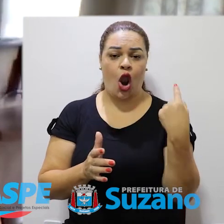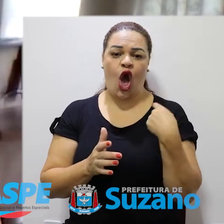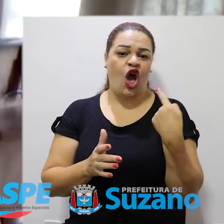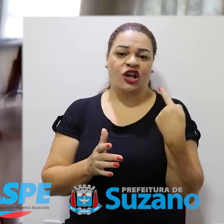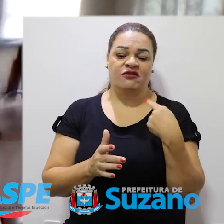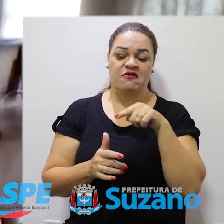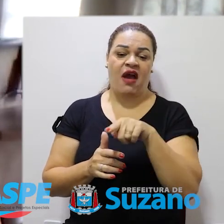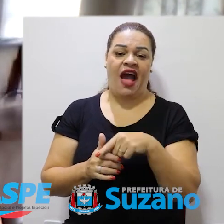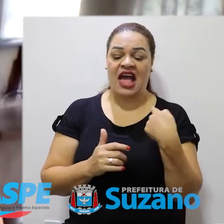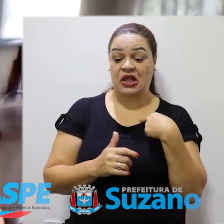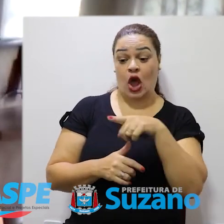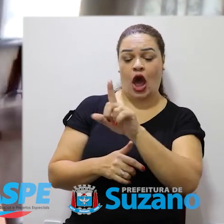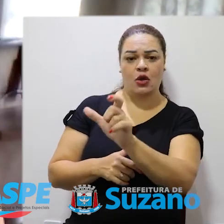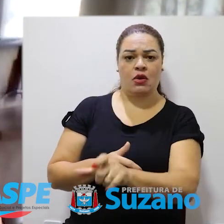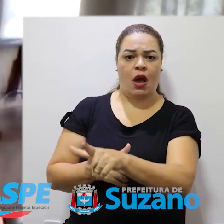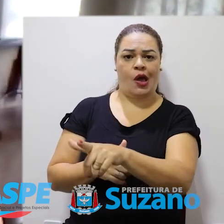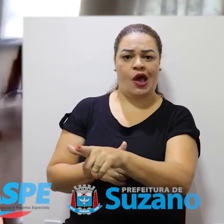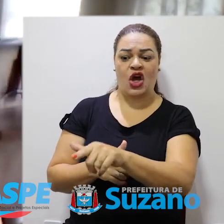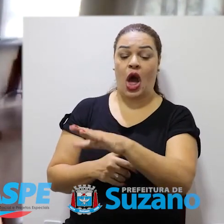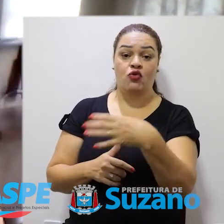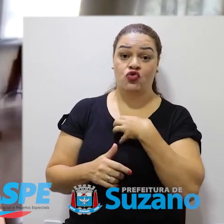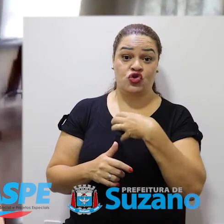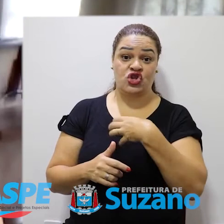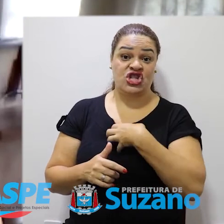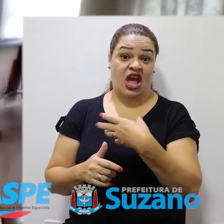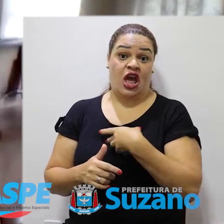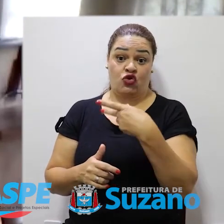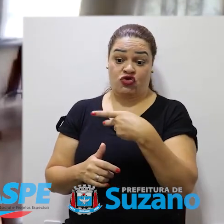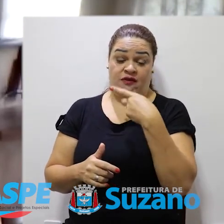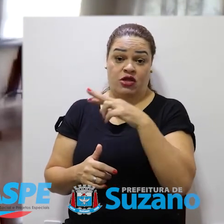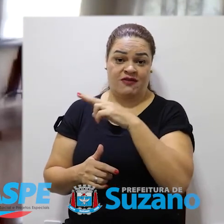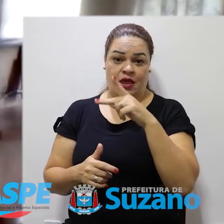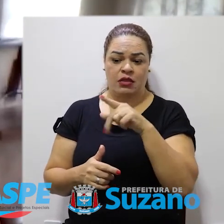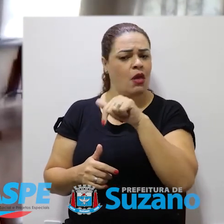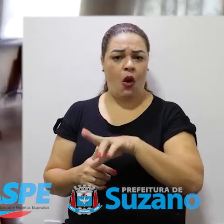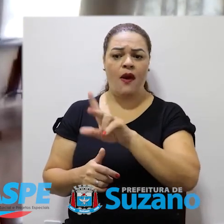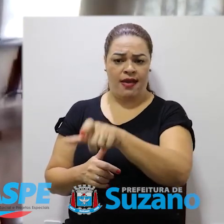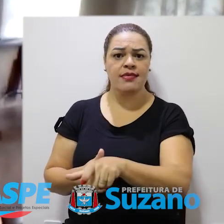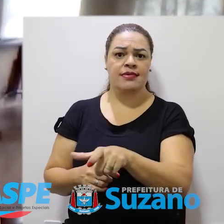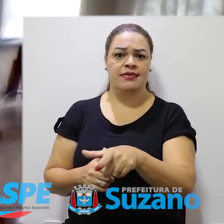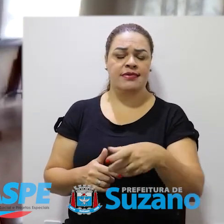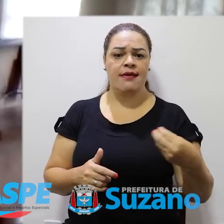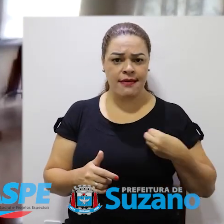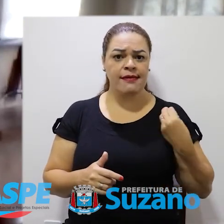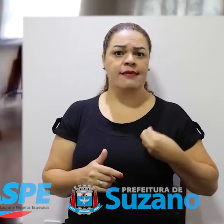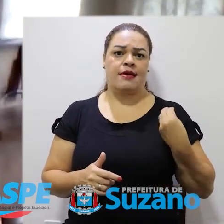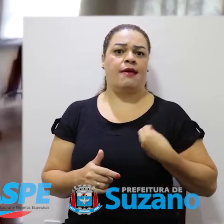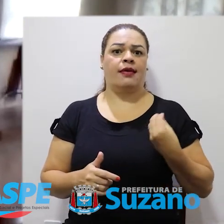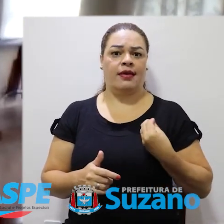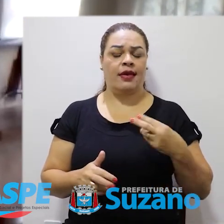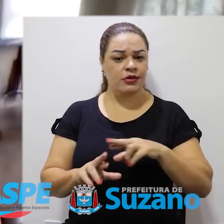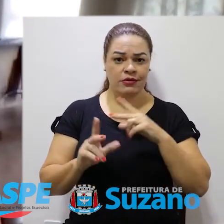definir apenas como um modo de comunicação diferente. Elas existem, elas se constituem de forma